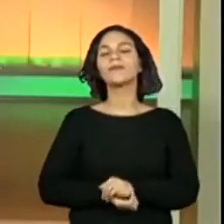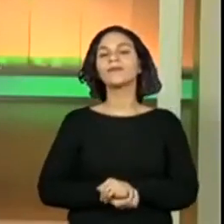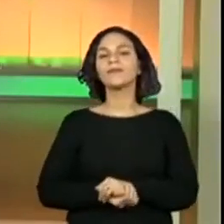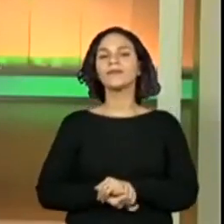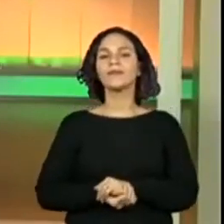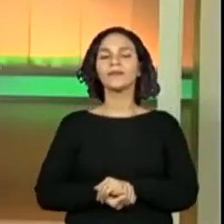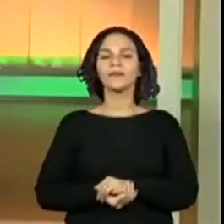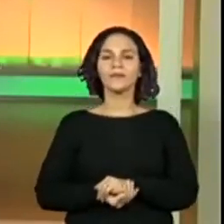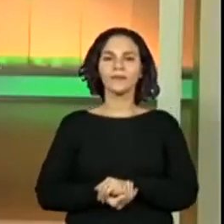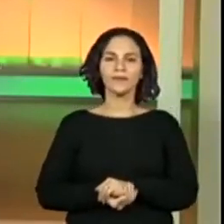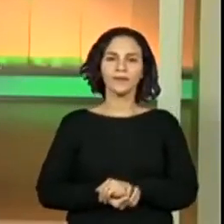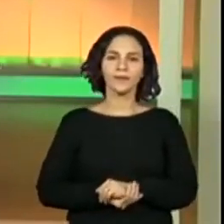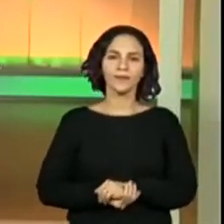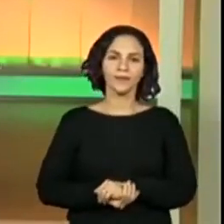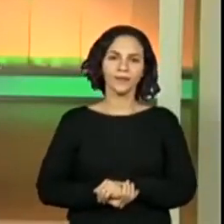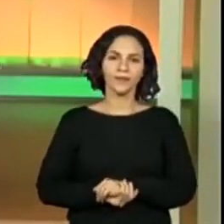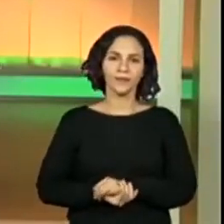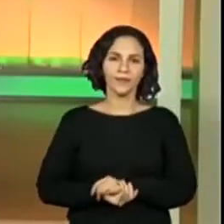Pode passar.